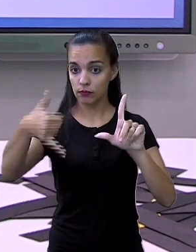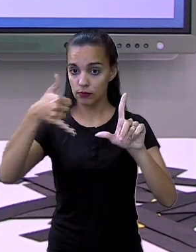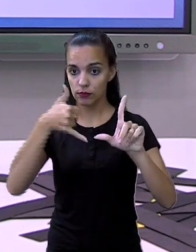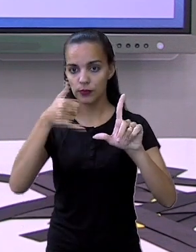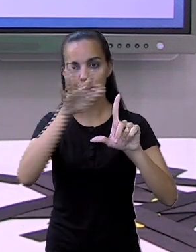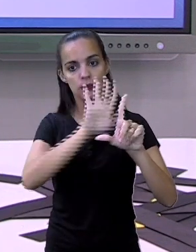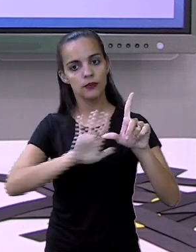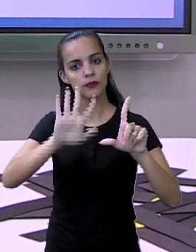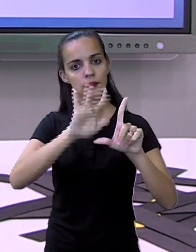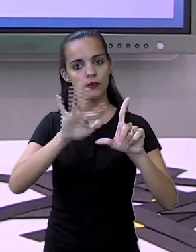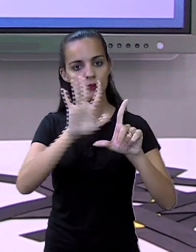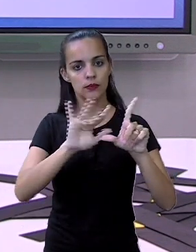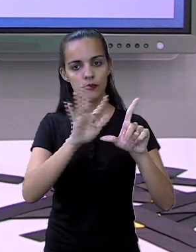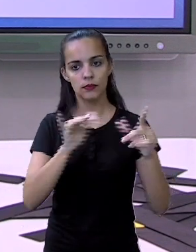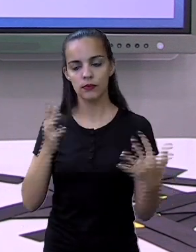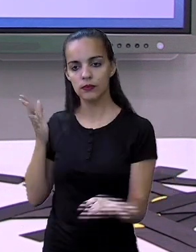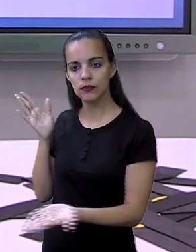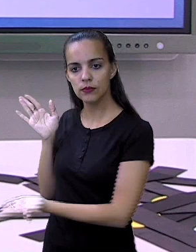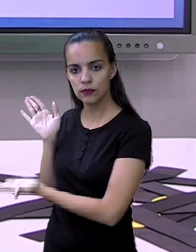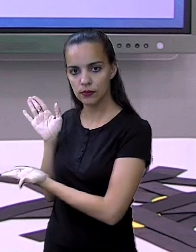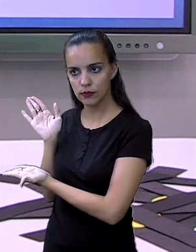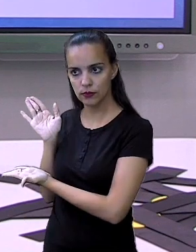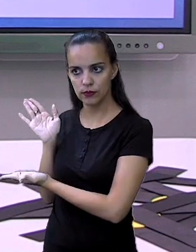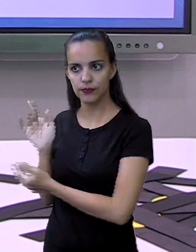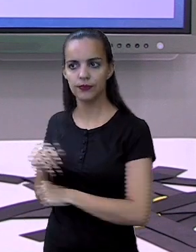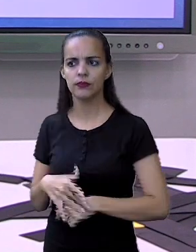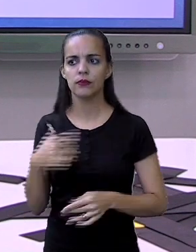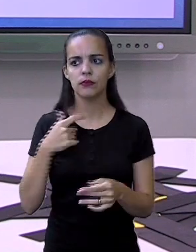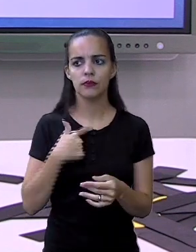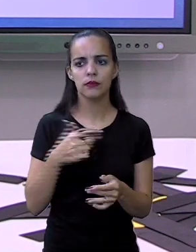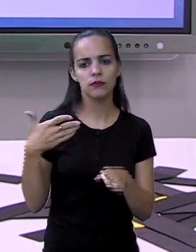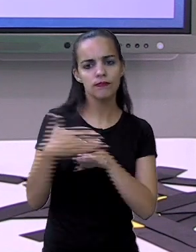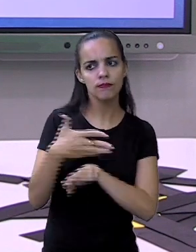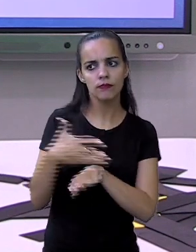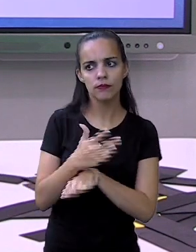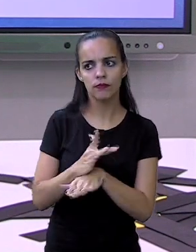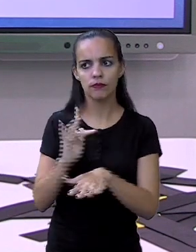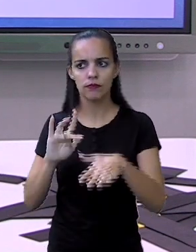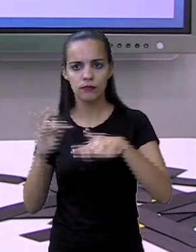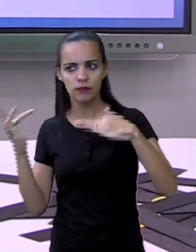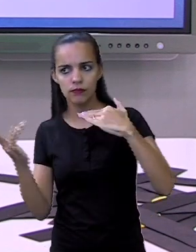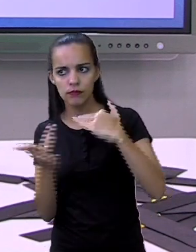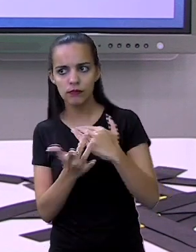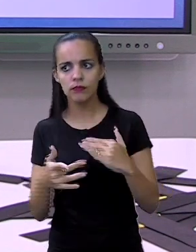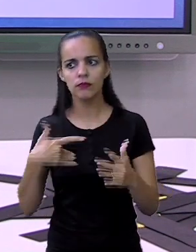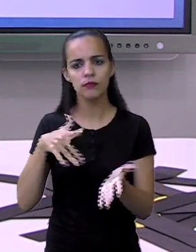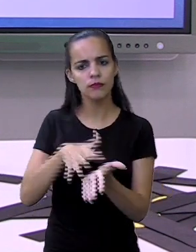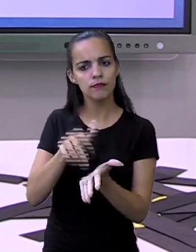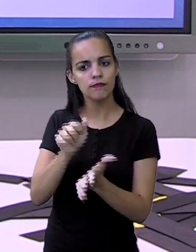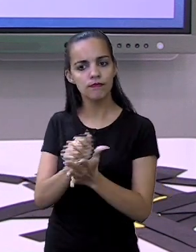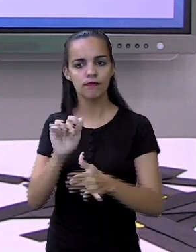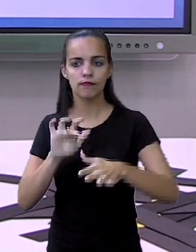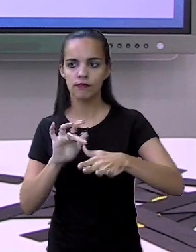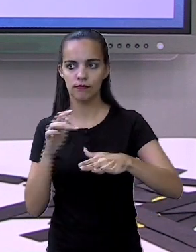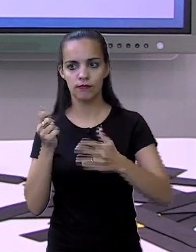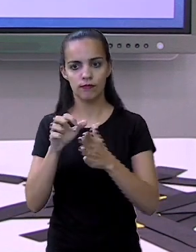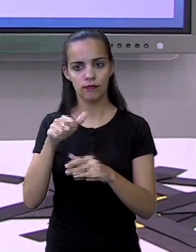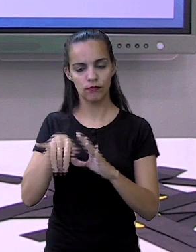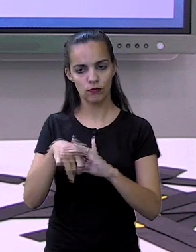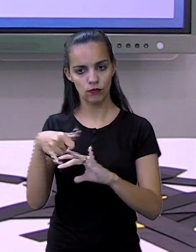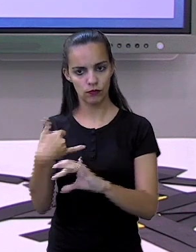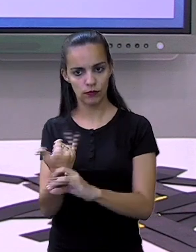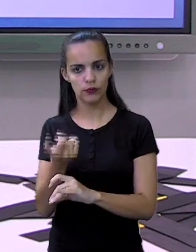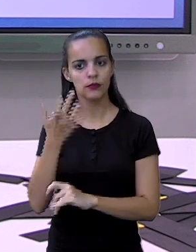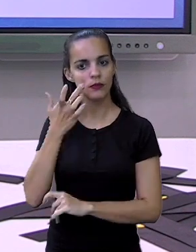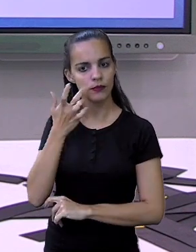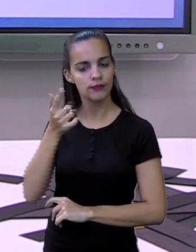seu celular na imagem que aparece no canto da tela. Acesse nossas redes sociais e se inscreva em nosso canal